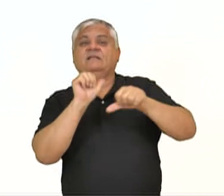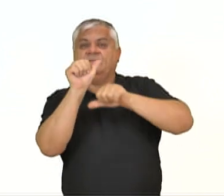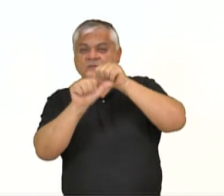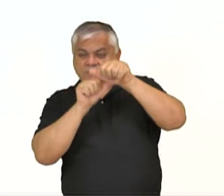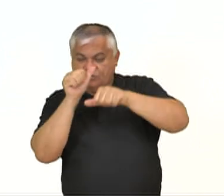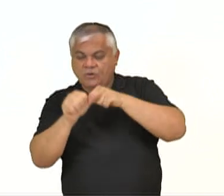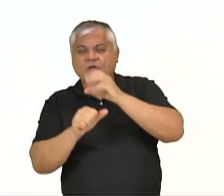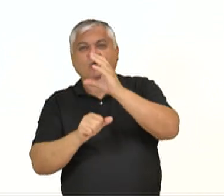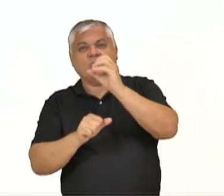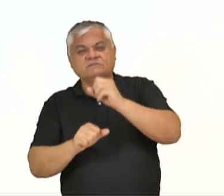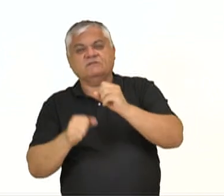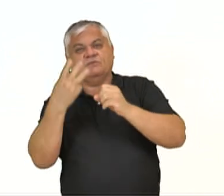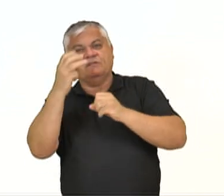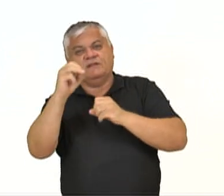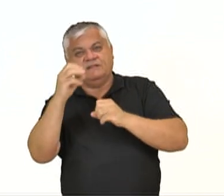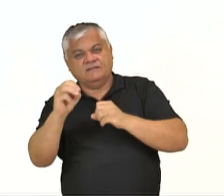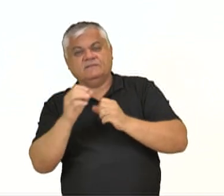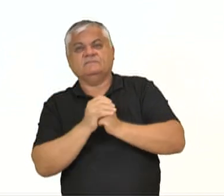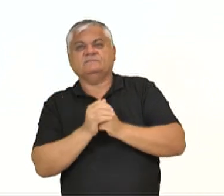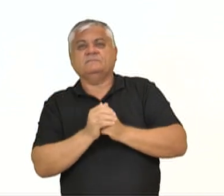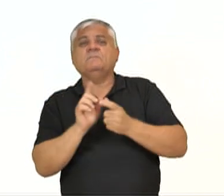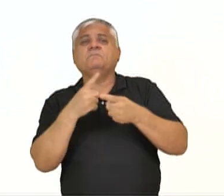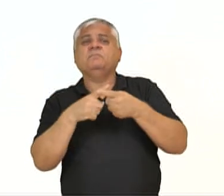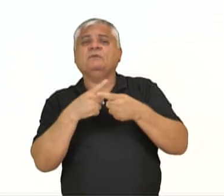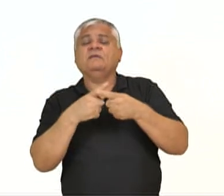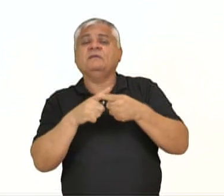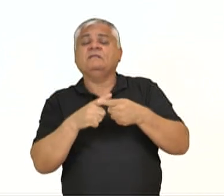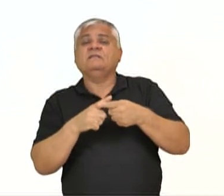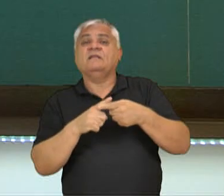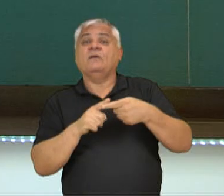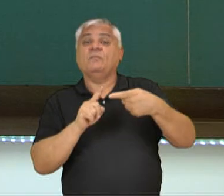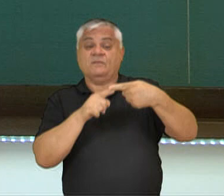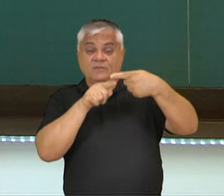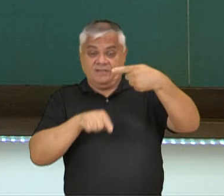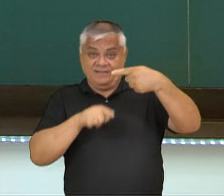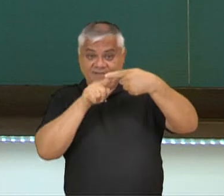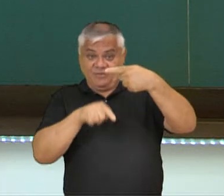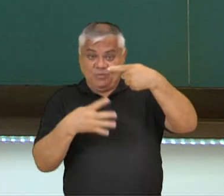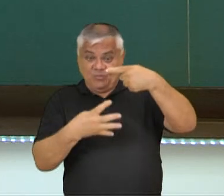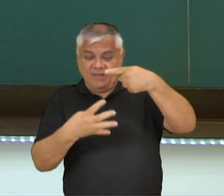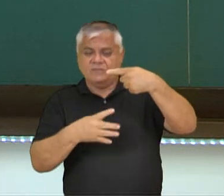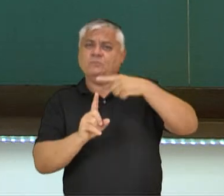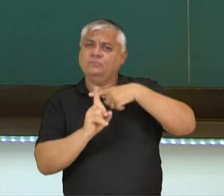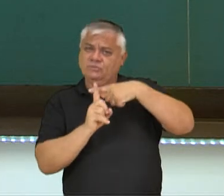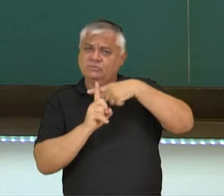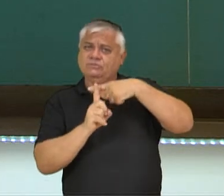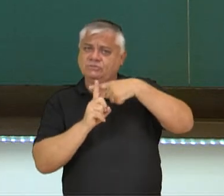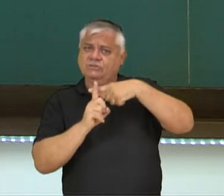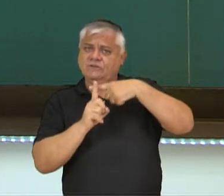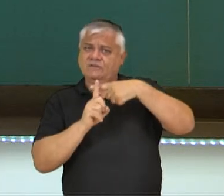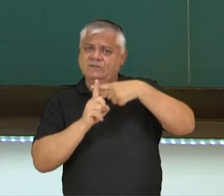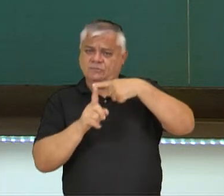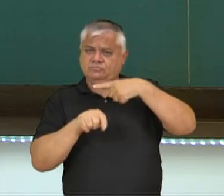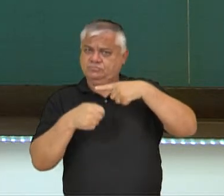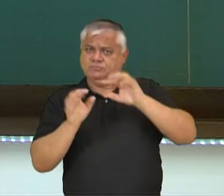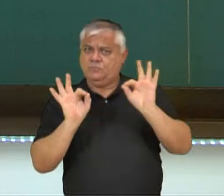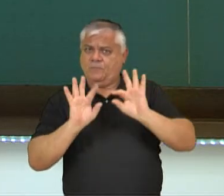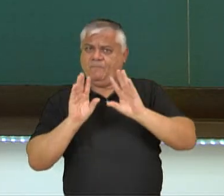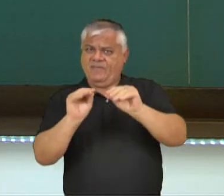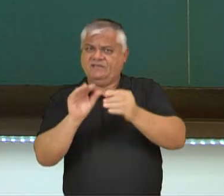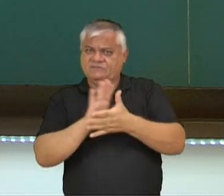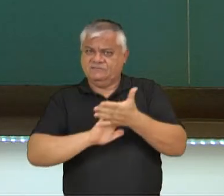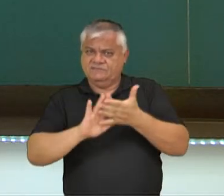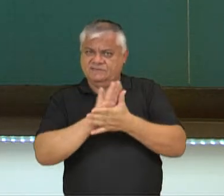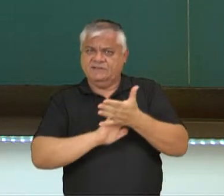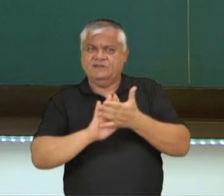também será igual ao cosseno de 30. Por quê? Porque o cosseno no quarto quadrante também é positivo, então eu não vou mexer no sinal aí. Então, cosseno